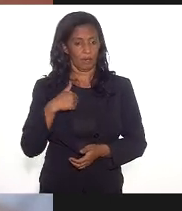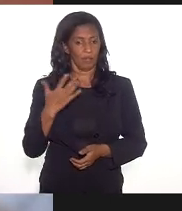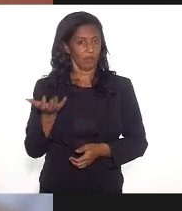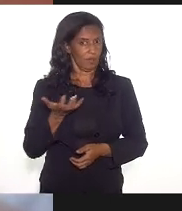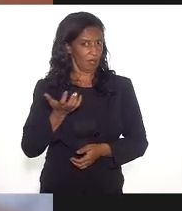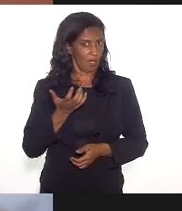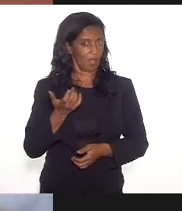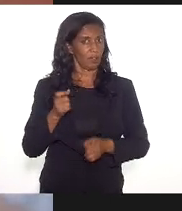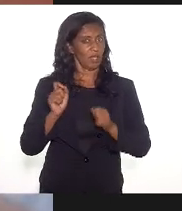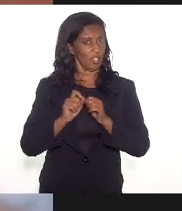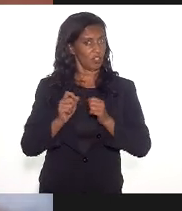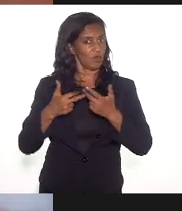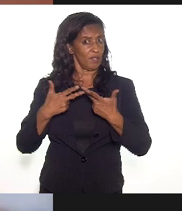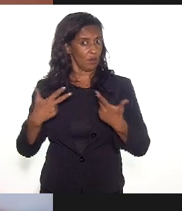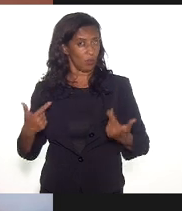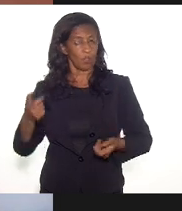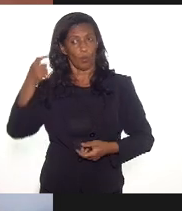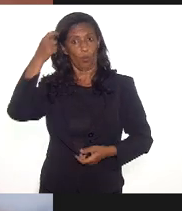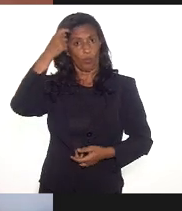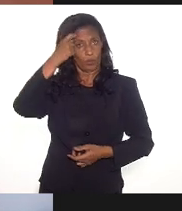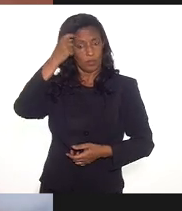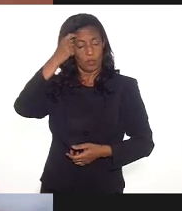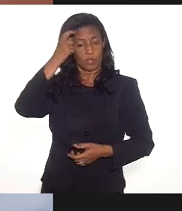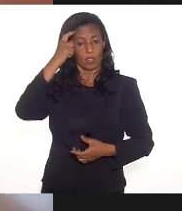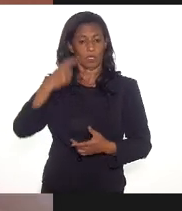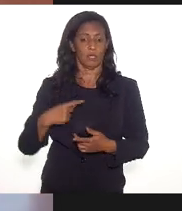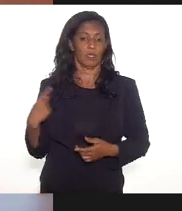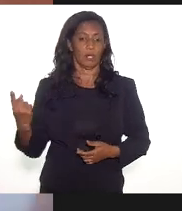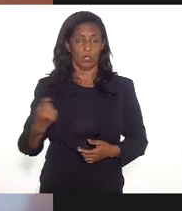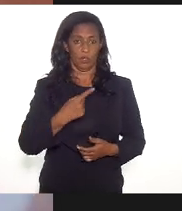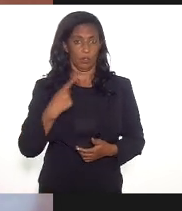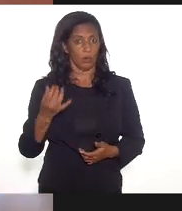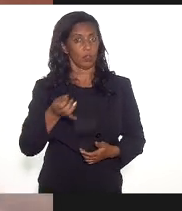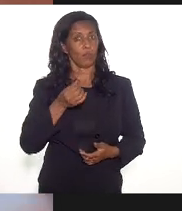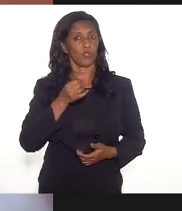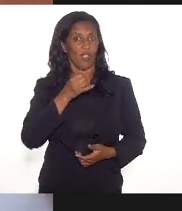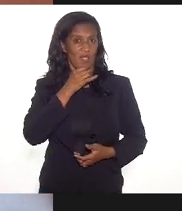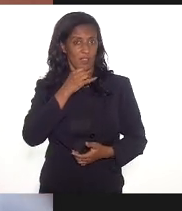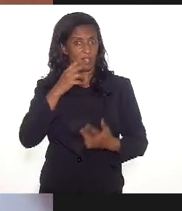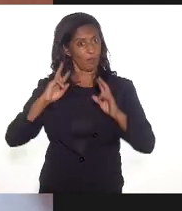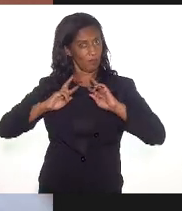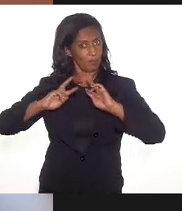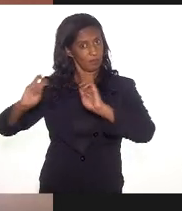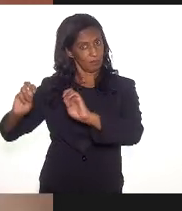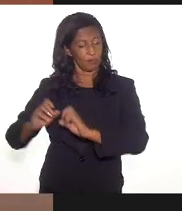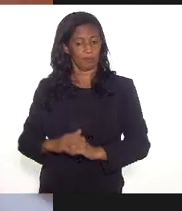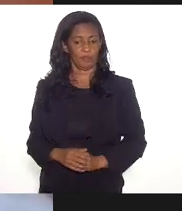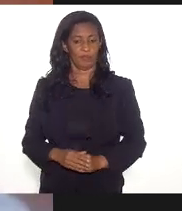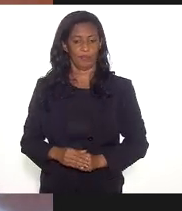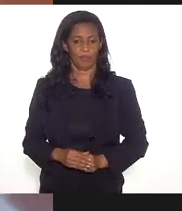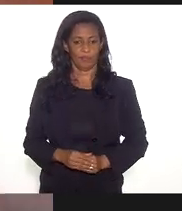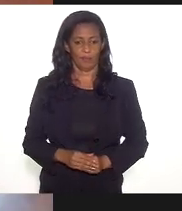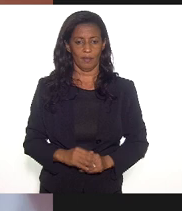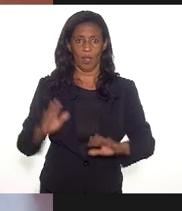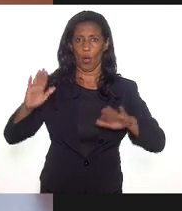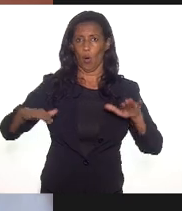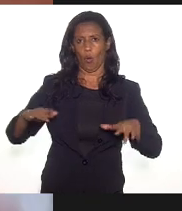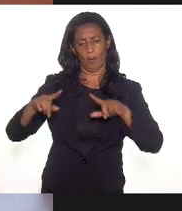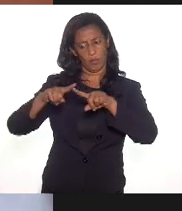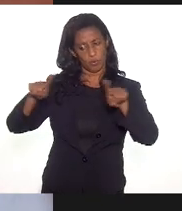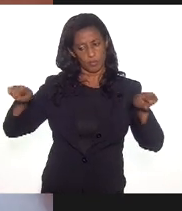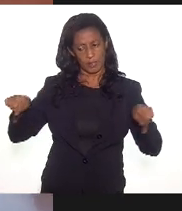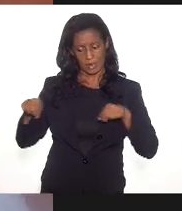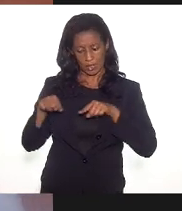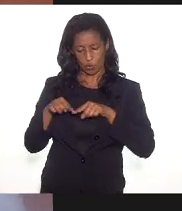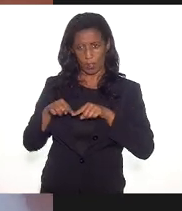gente faça coisas com consciência, porque nós temos que ser exemplo. Ora, uma igreja, mesmo seja uma sala, está